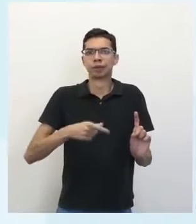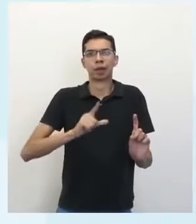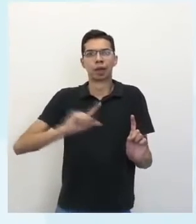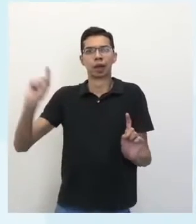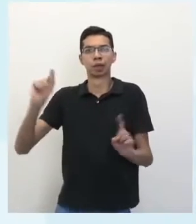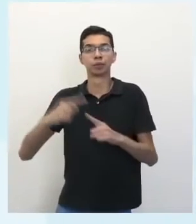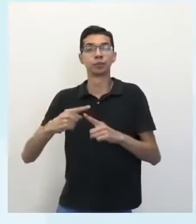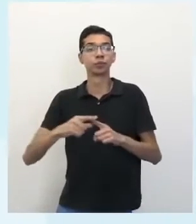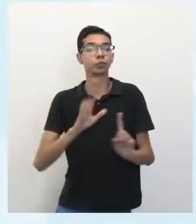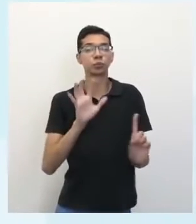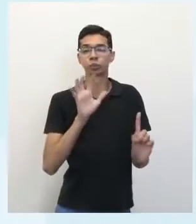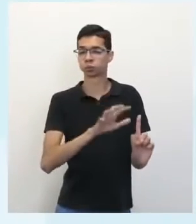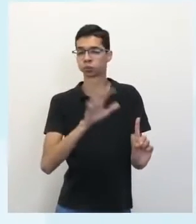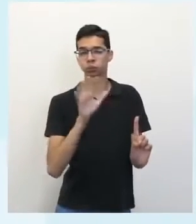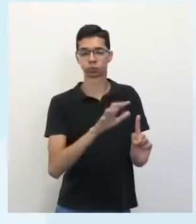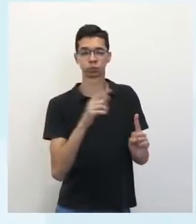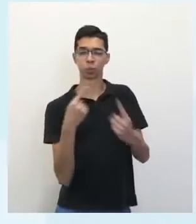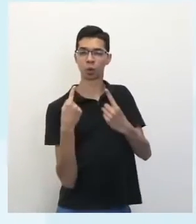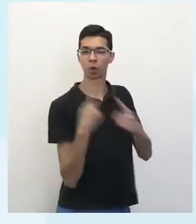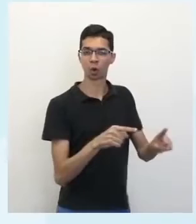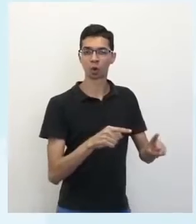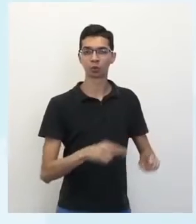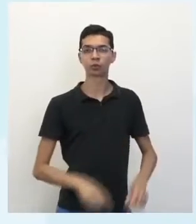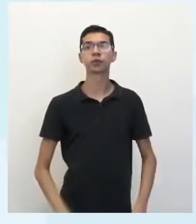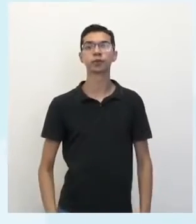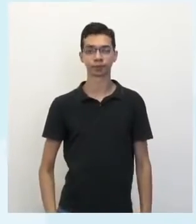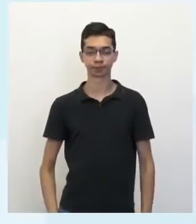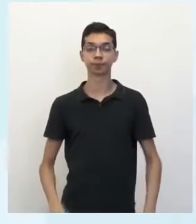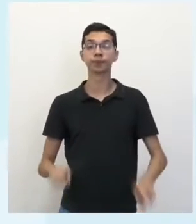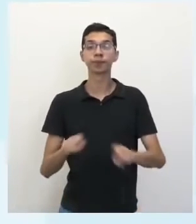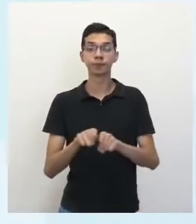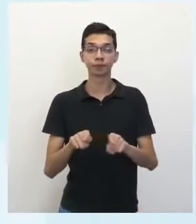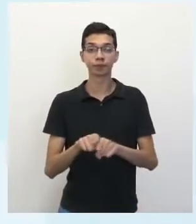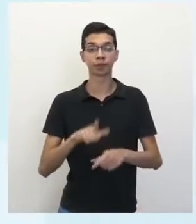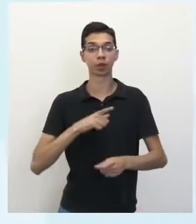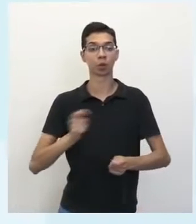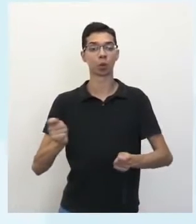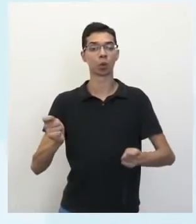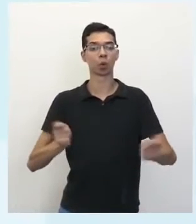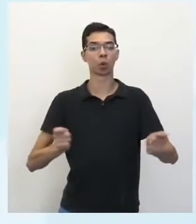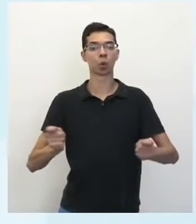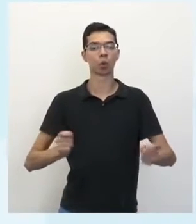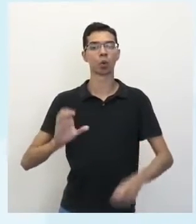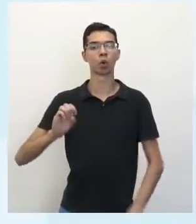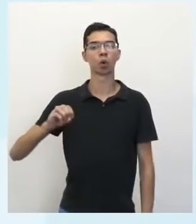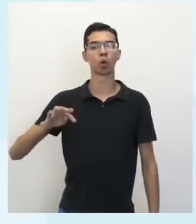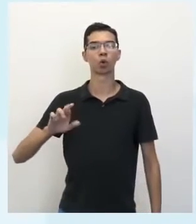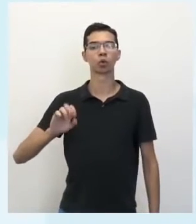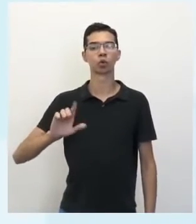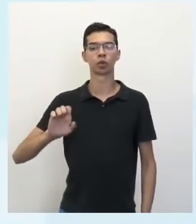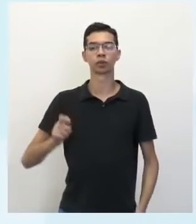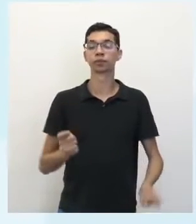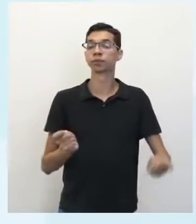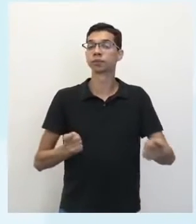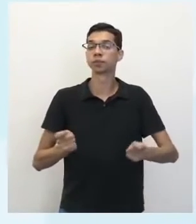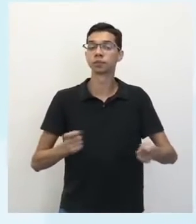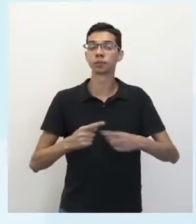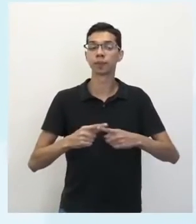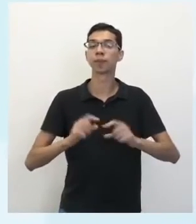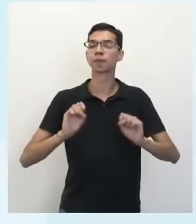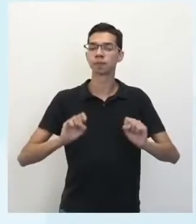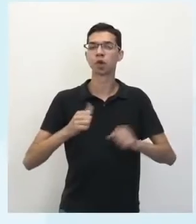de perseguição, né? E o controle, ela pode ser legal, ou seja, autorizada pelo país que recebeu, como ela pode